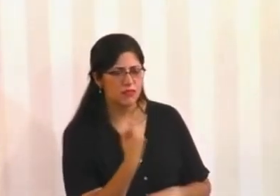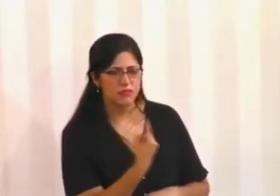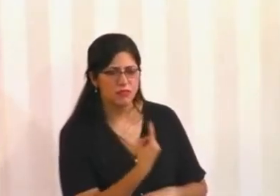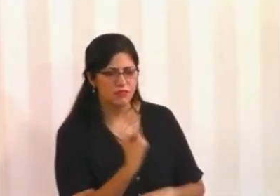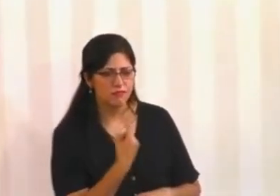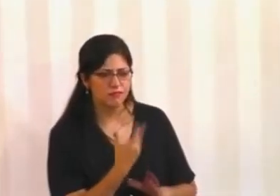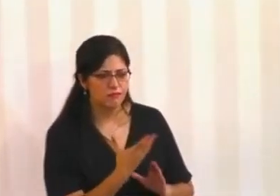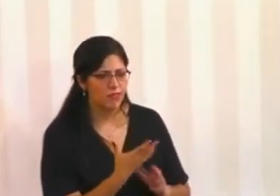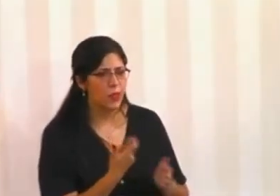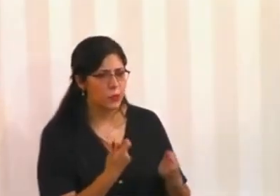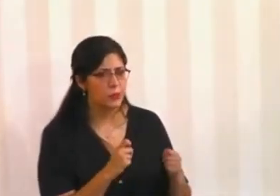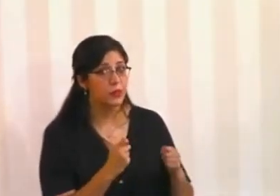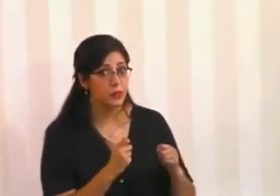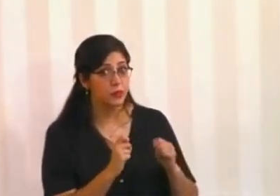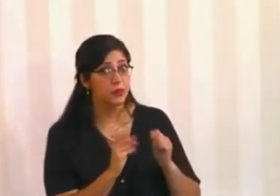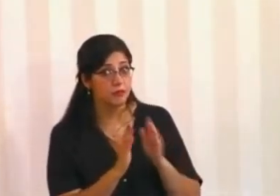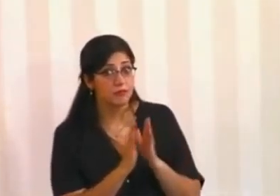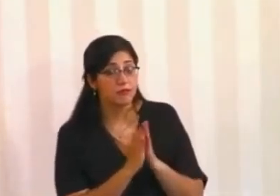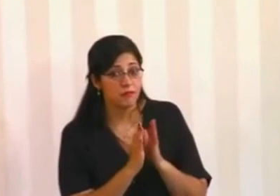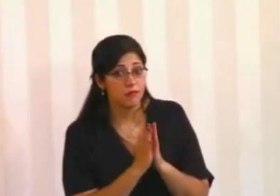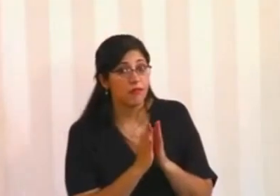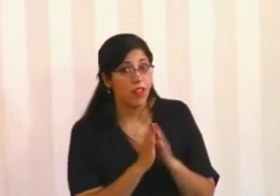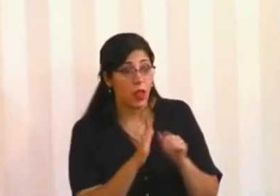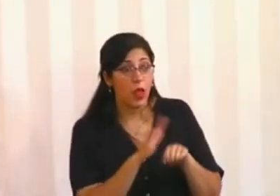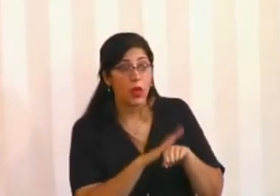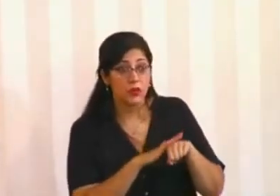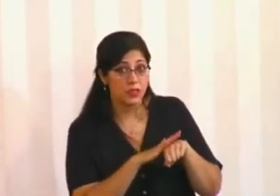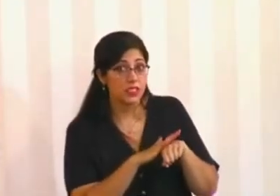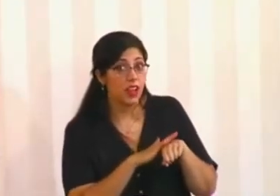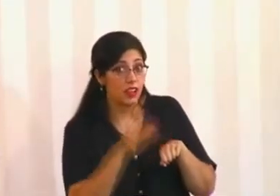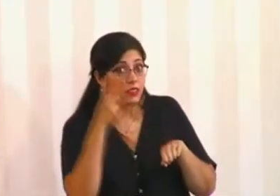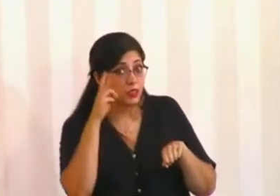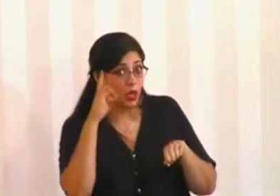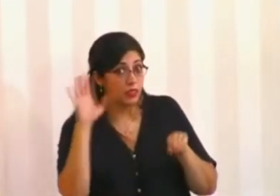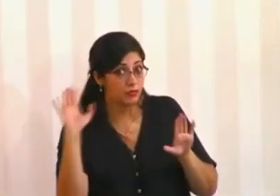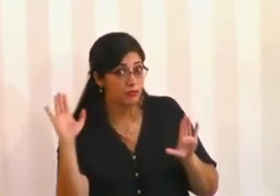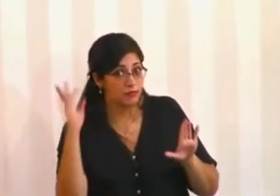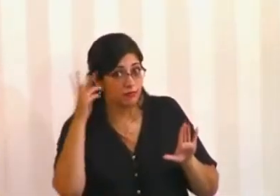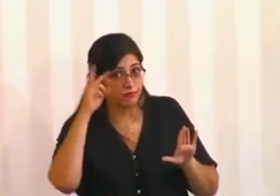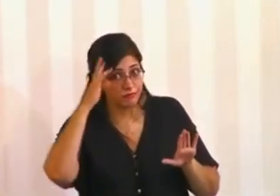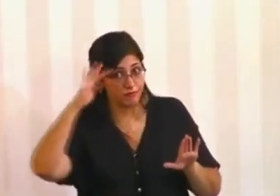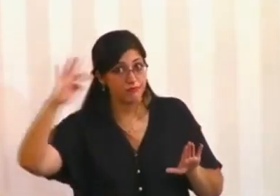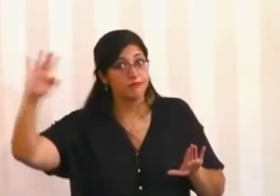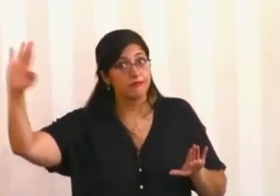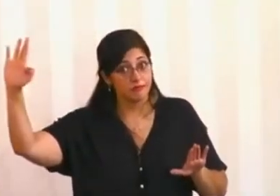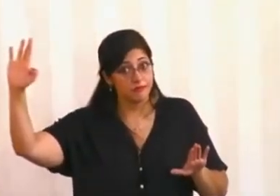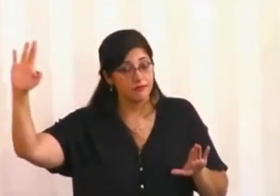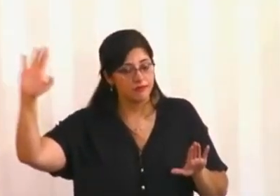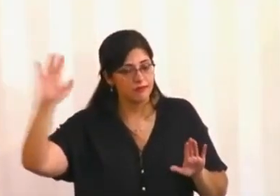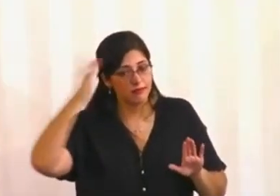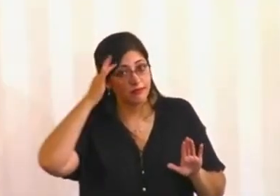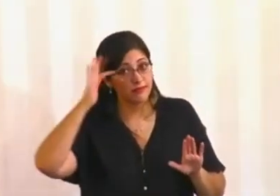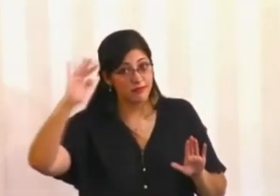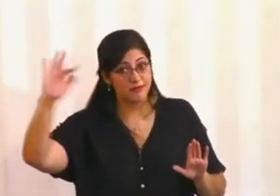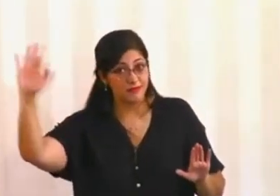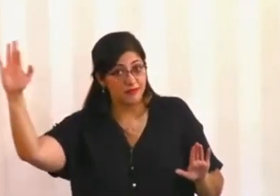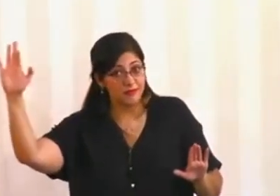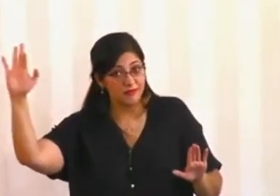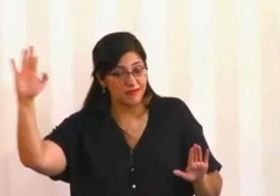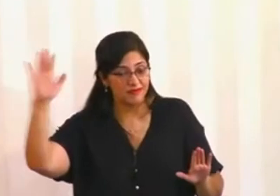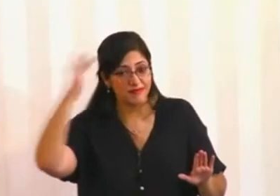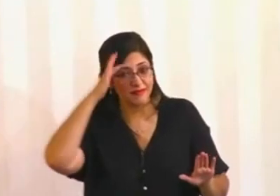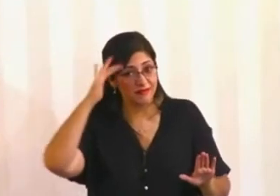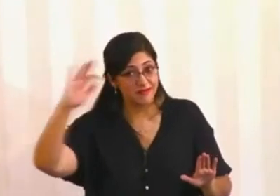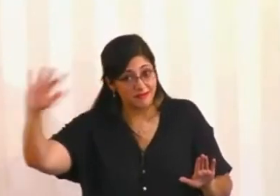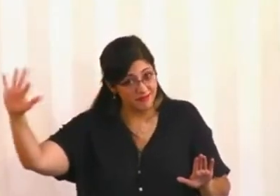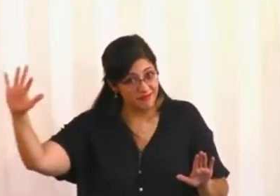já eram adultos, nem sei se estariam juntos. É uma história que eu estou inventando, tá, gente? Isso não aconteceu. E nem falar: o pastor está profetizando.